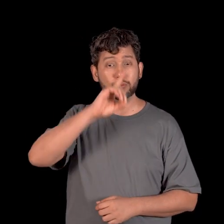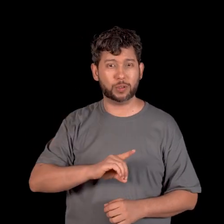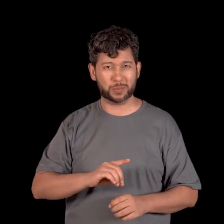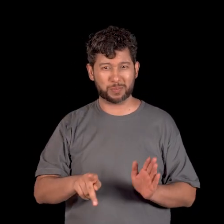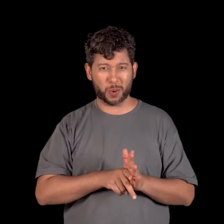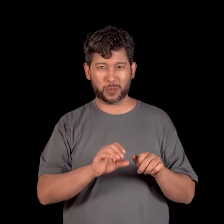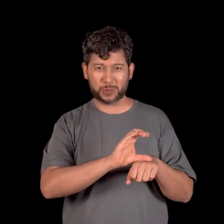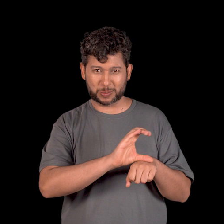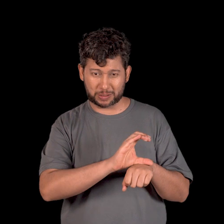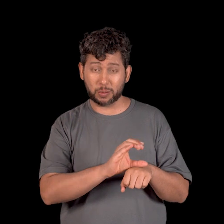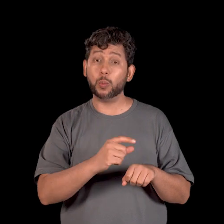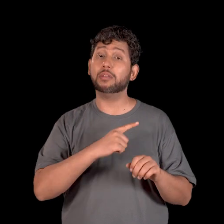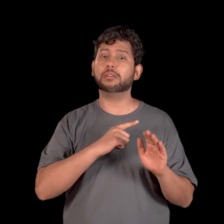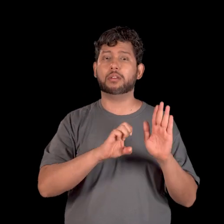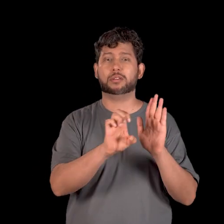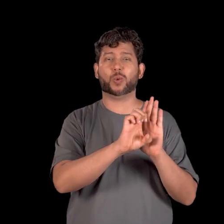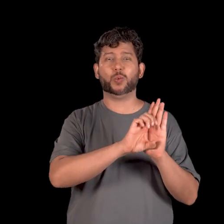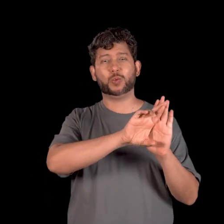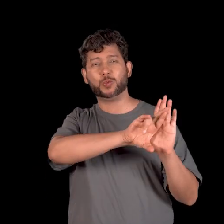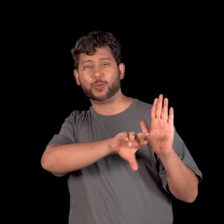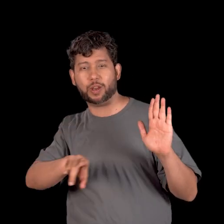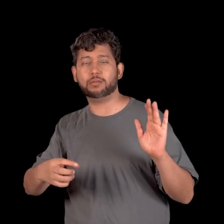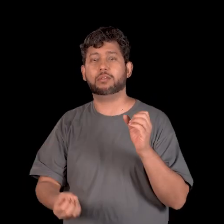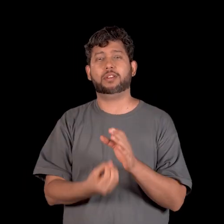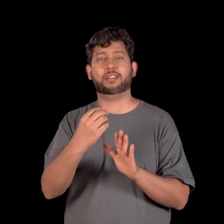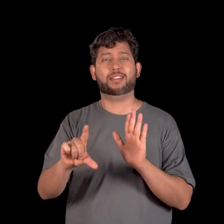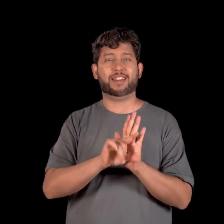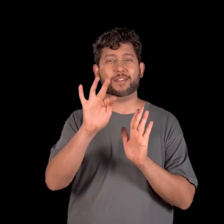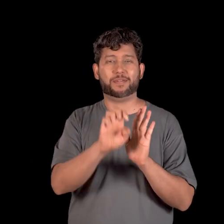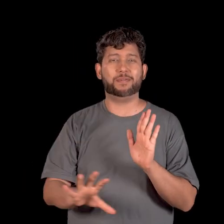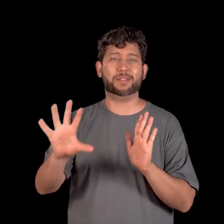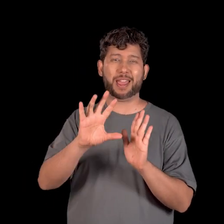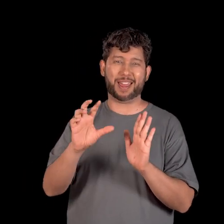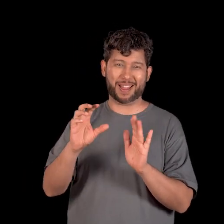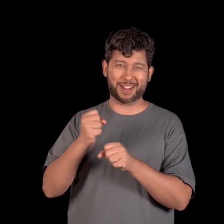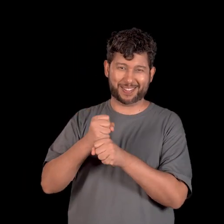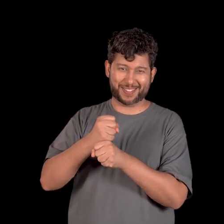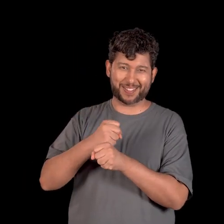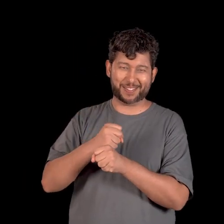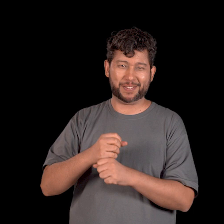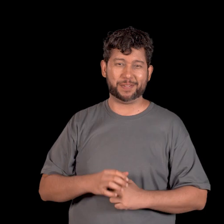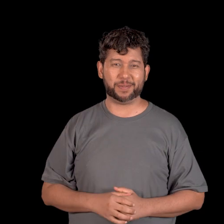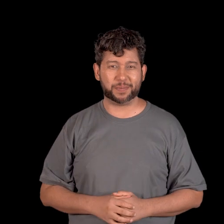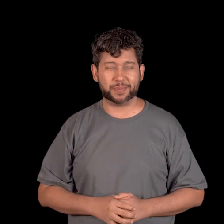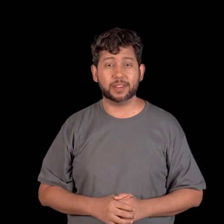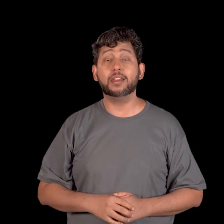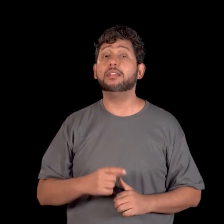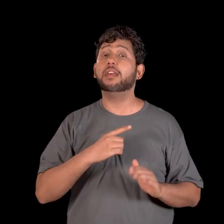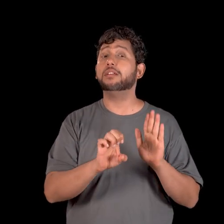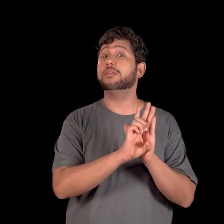direitos assegurados na Constituição, o brasileiro conta com estatutos que têm como base leis federais instituídas nas últimas